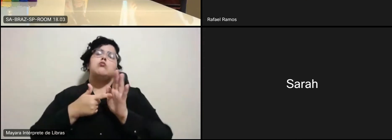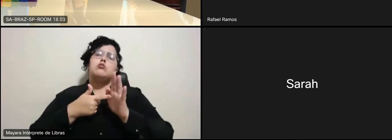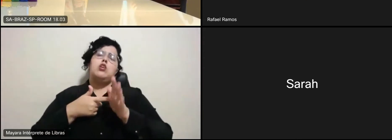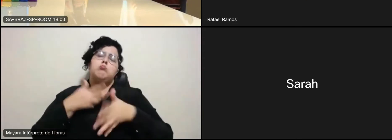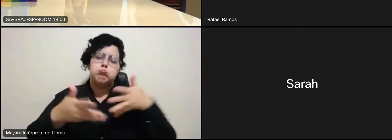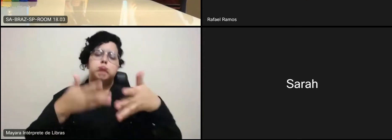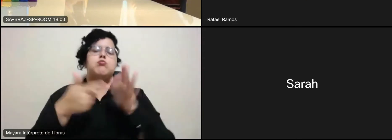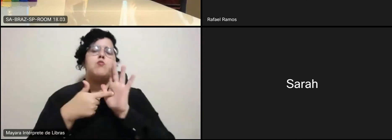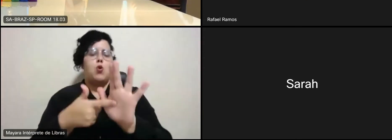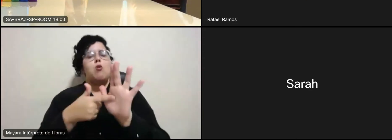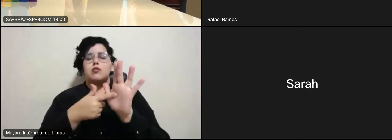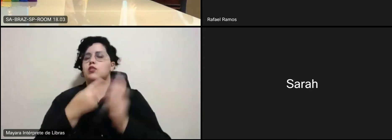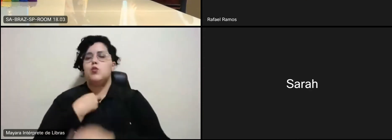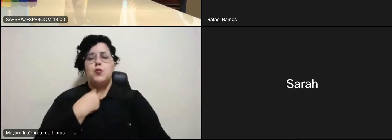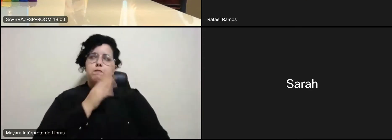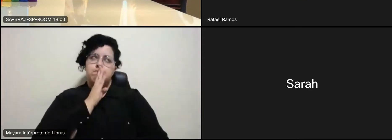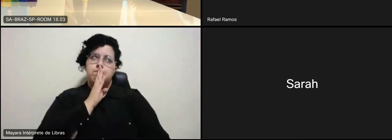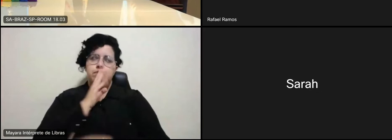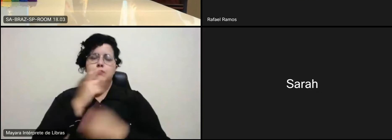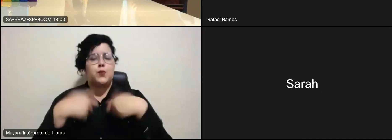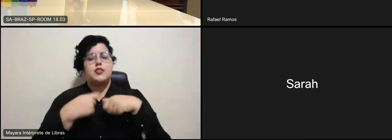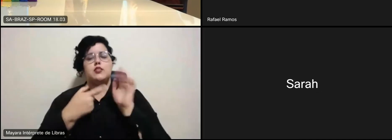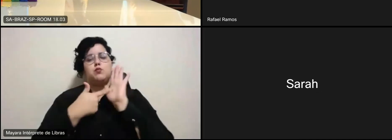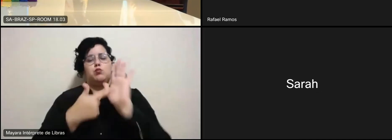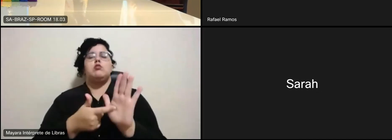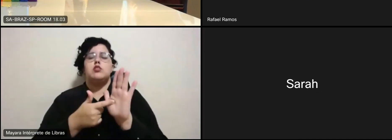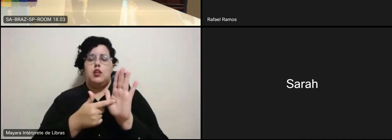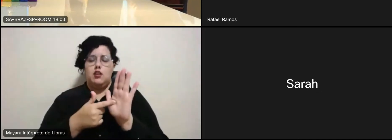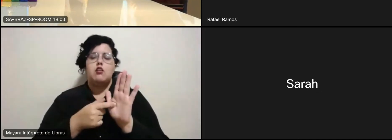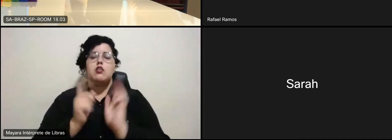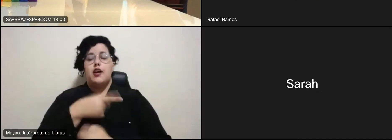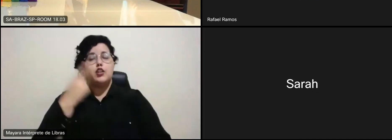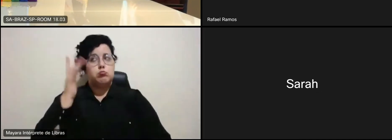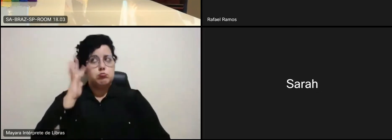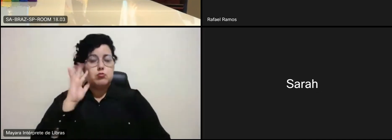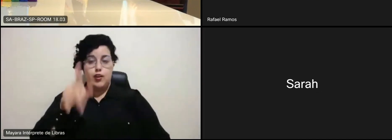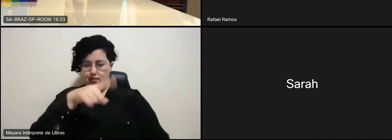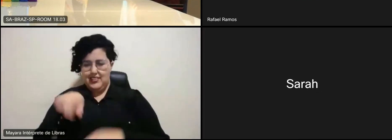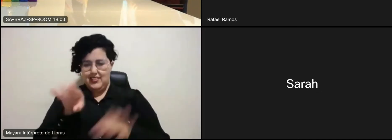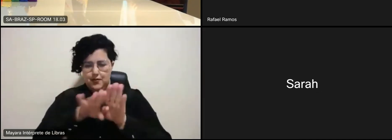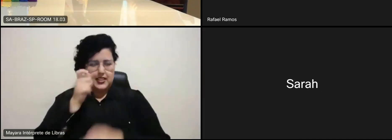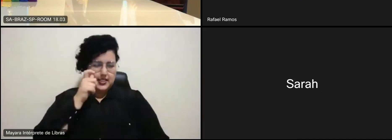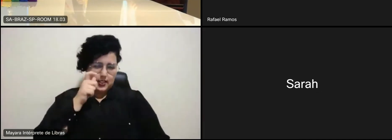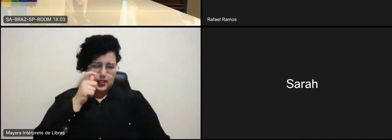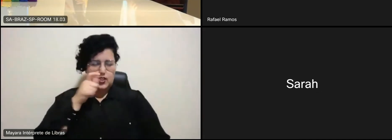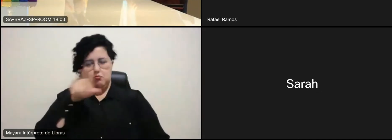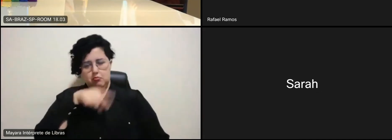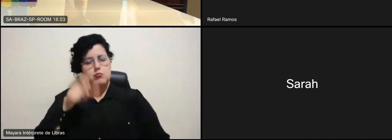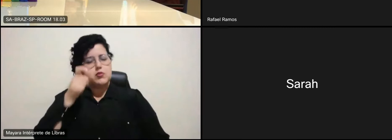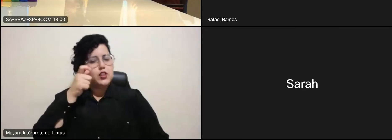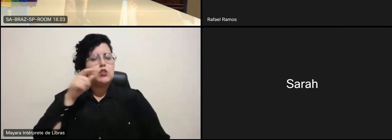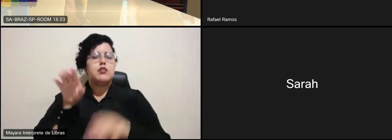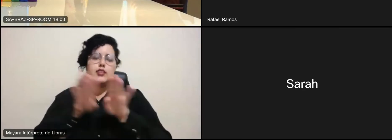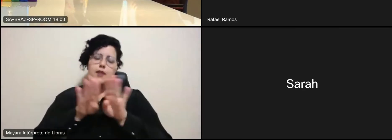acho que antes de tudo é frisar, né, para a gente que está aqui, para quem está em casa, que hoje em dia se